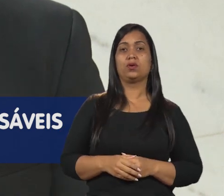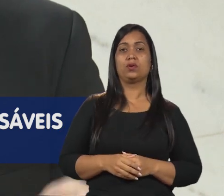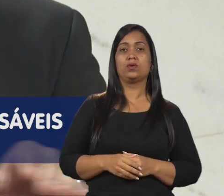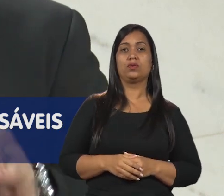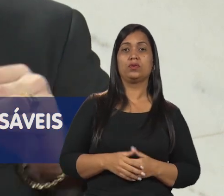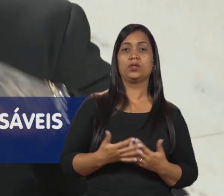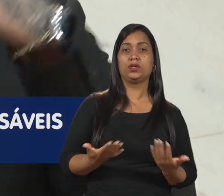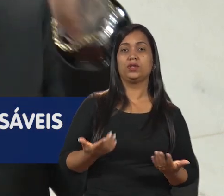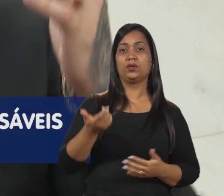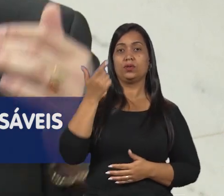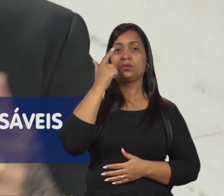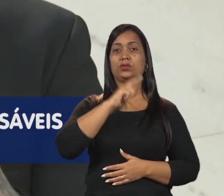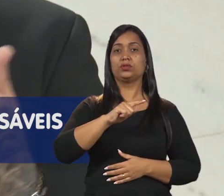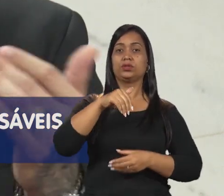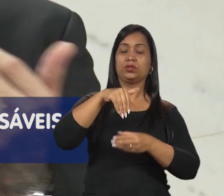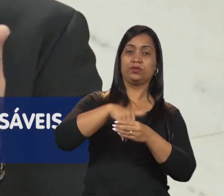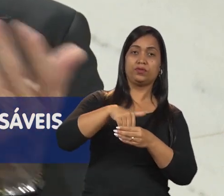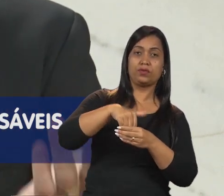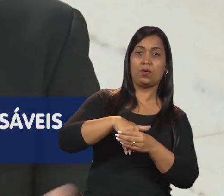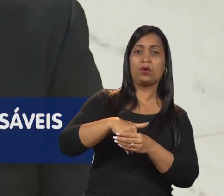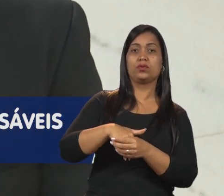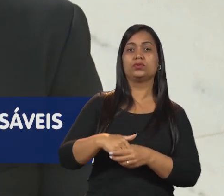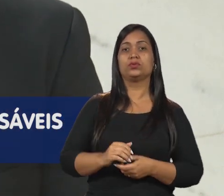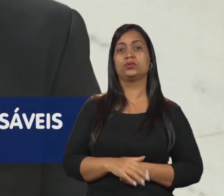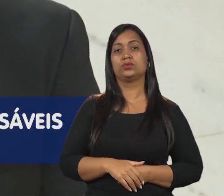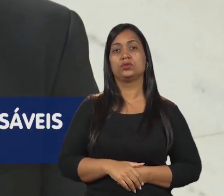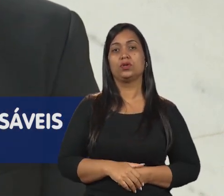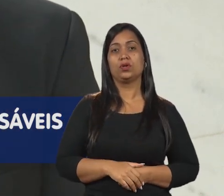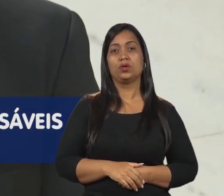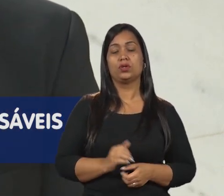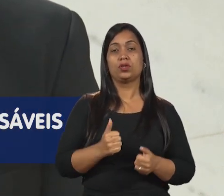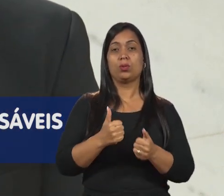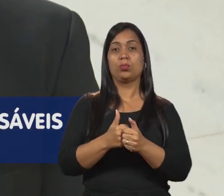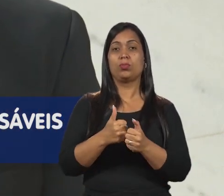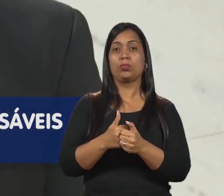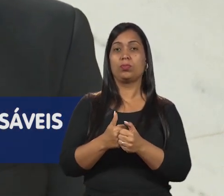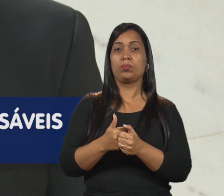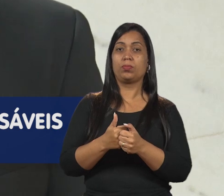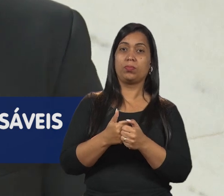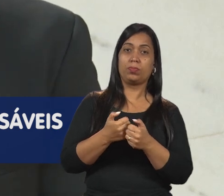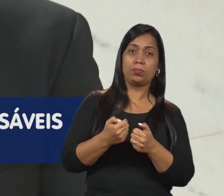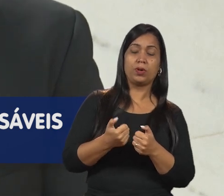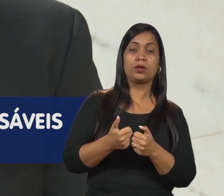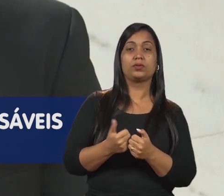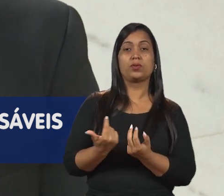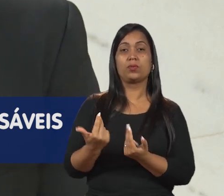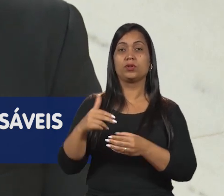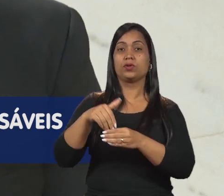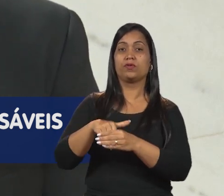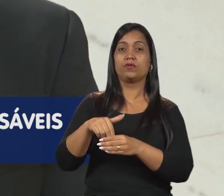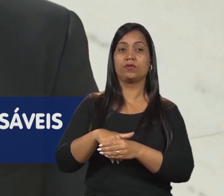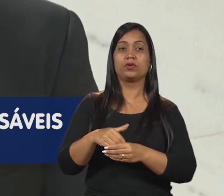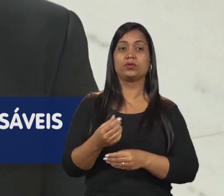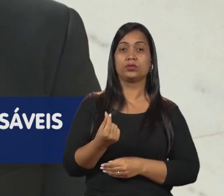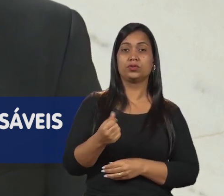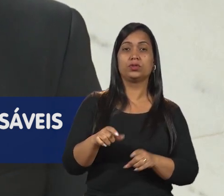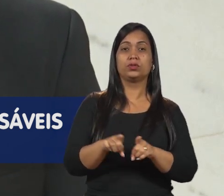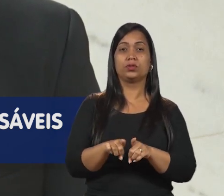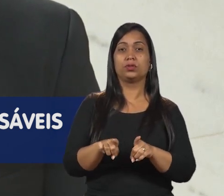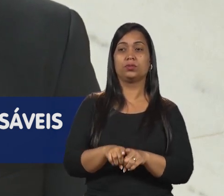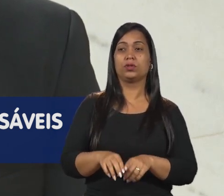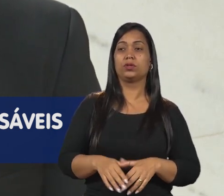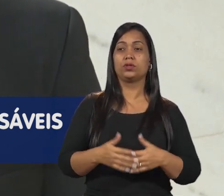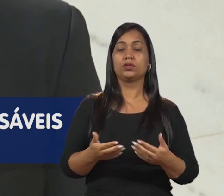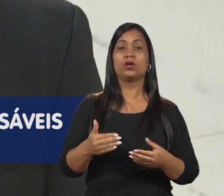cidade e conseguir ter mais votos ou estar próximo à quantidade de votos sem a mesma quantidade de recurso financeiro, né? A gente foi